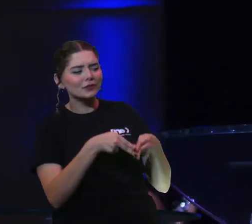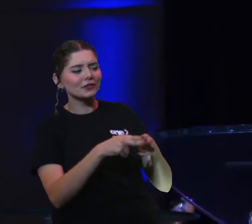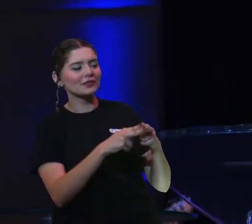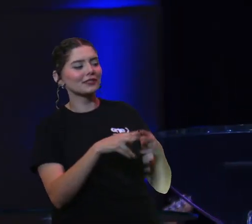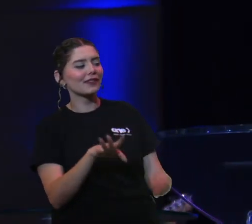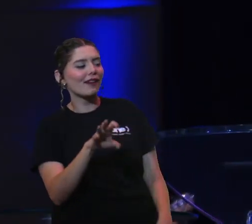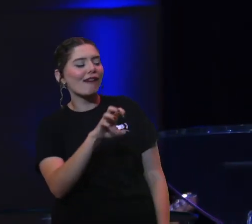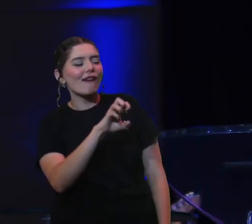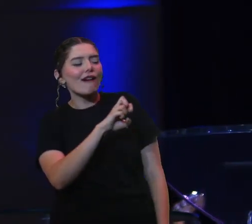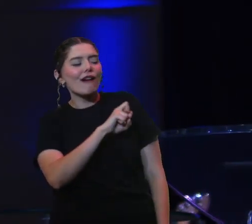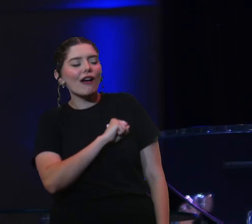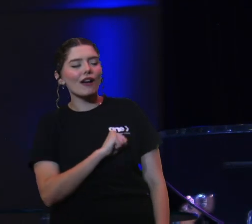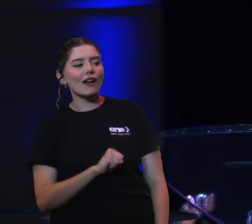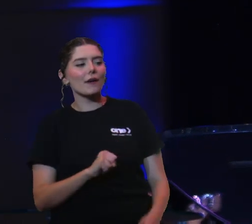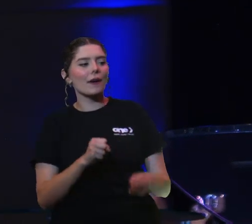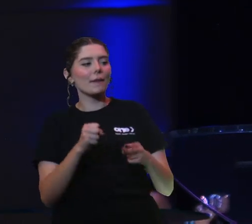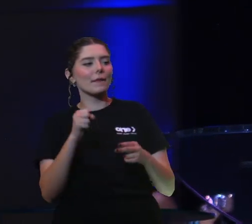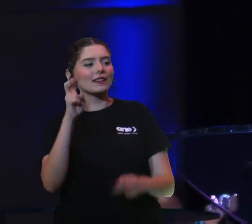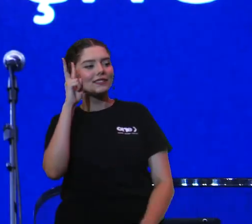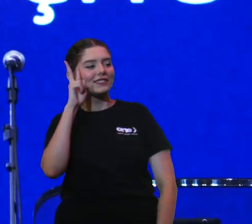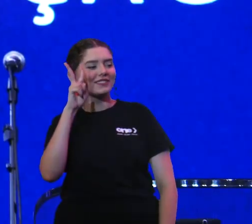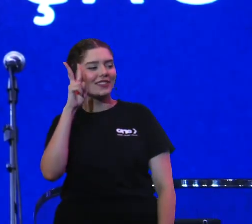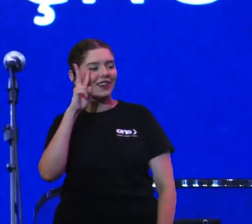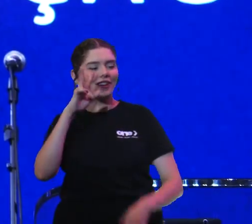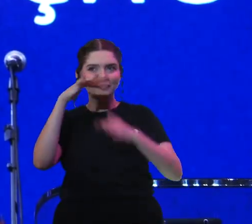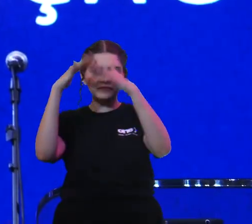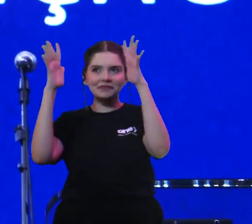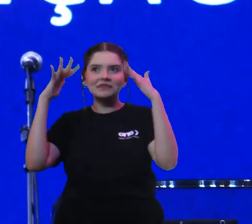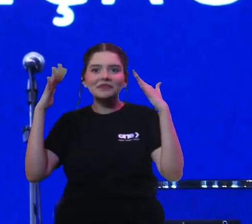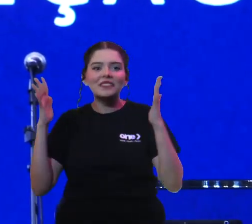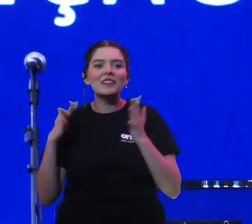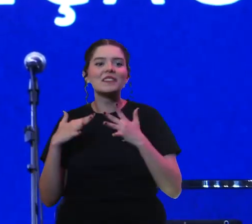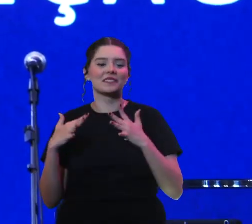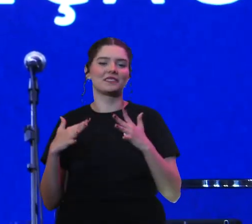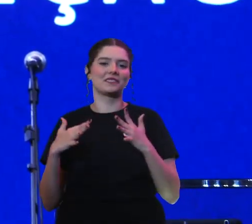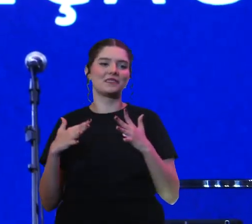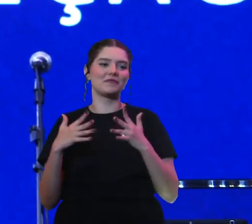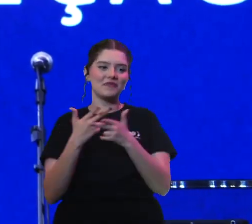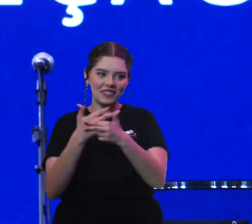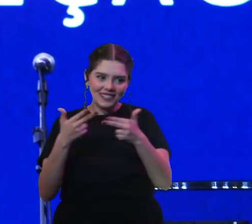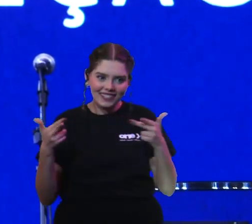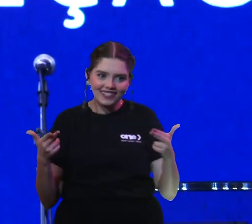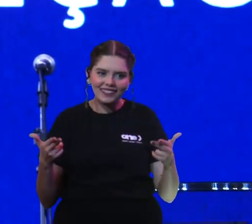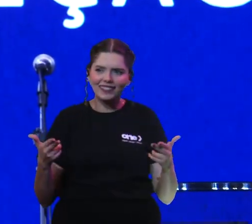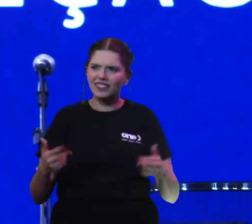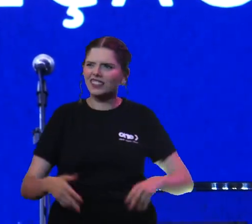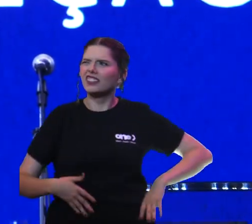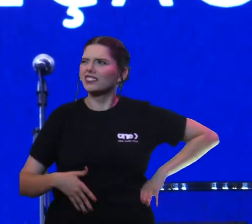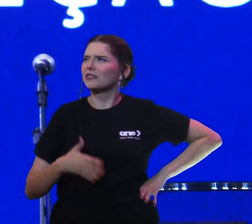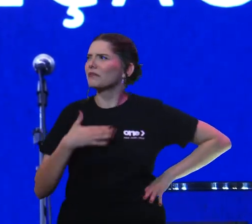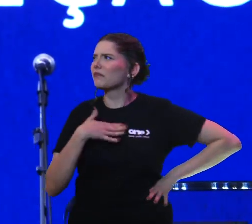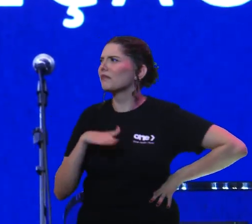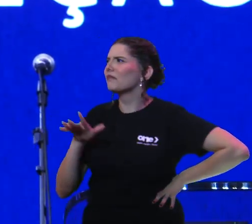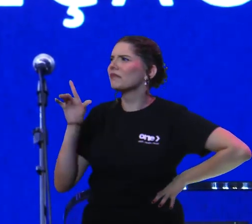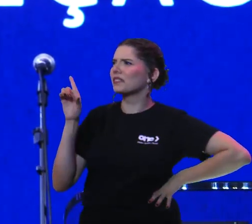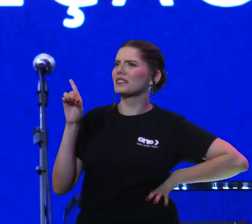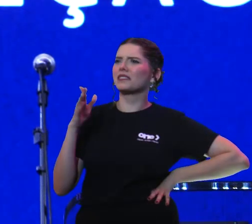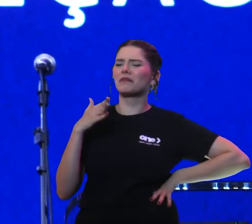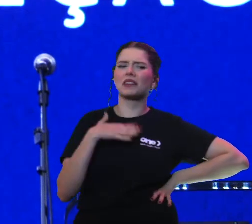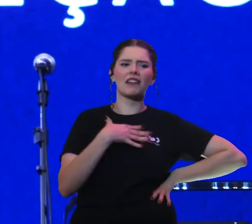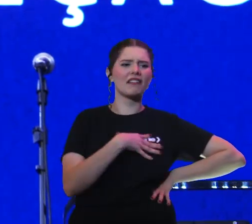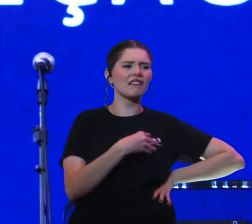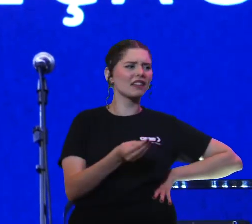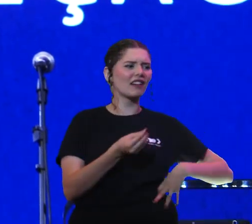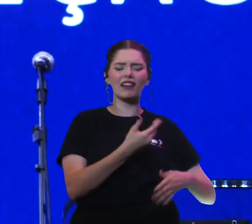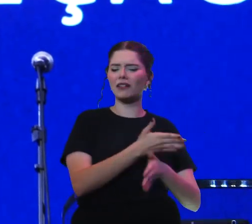ama a história de bicho, gente. E a mais conhecida é a Arca de Noé. E eu falei assim: meu Deus, minha filha está perdida, não quer mais